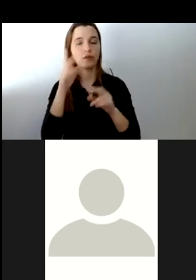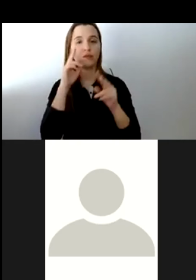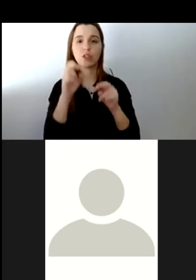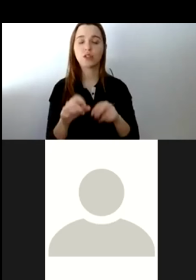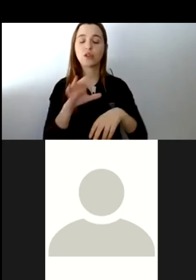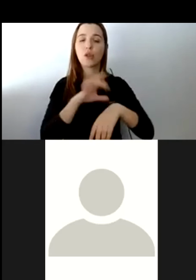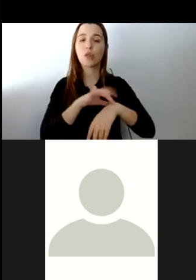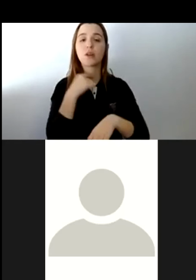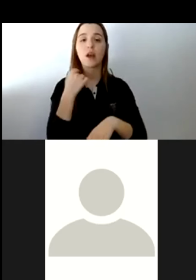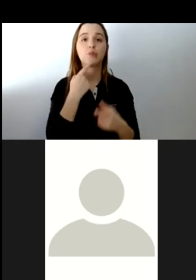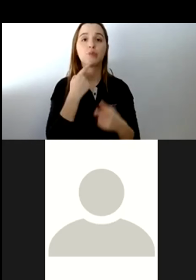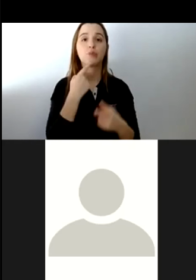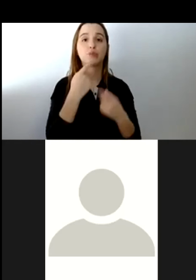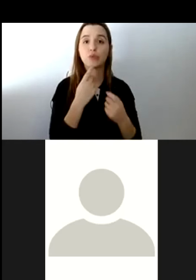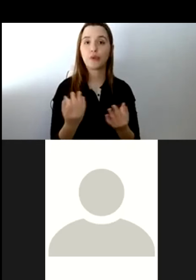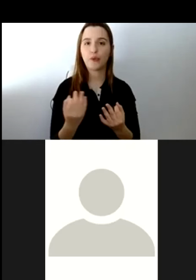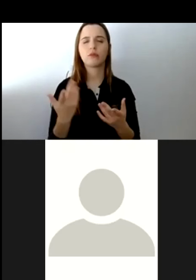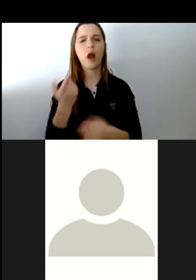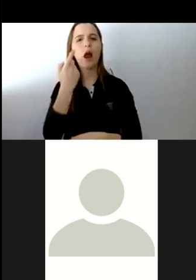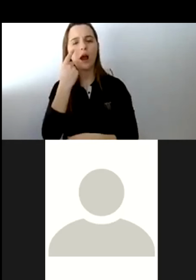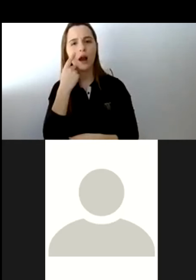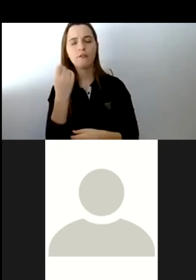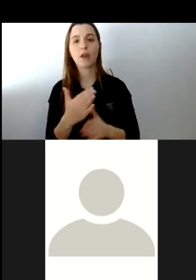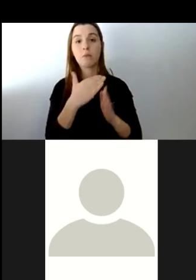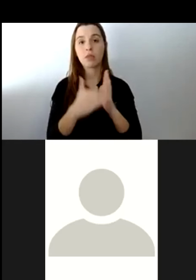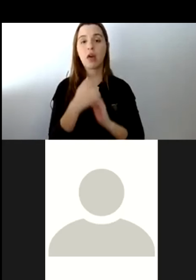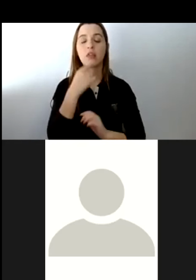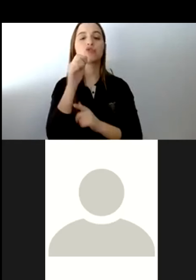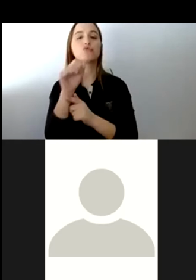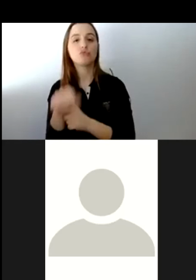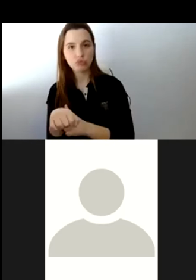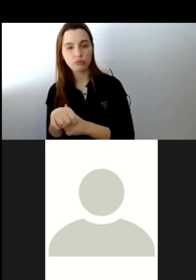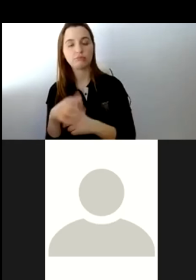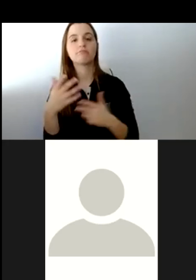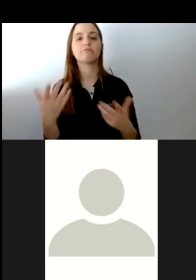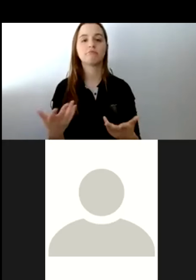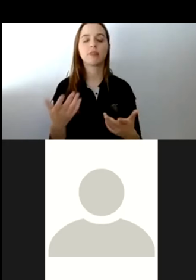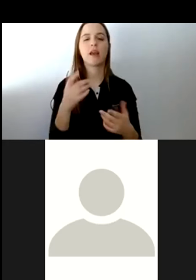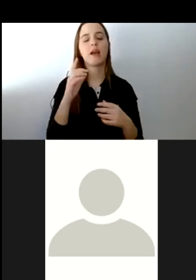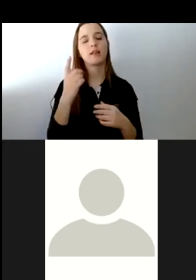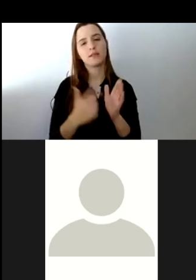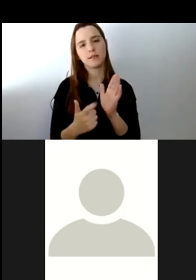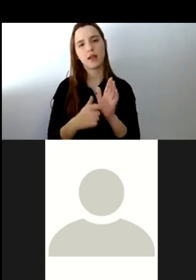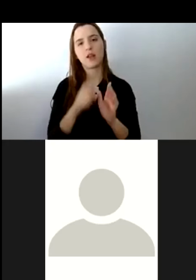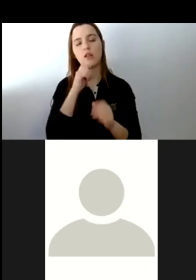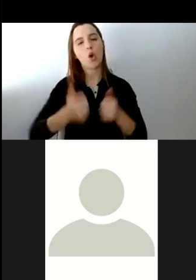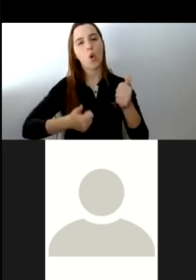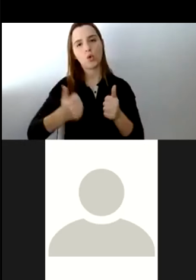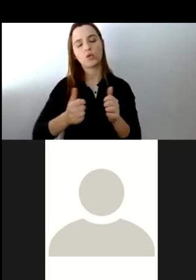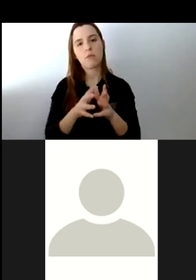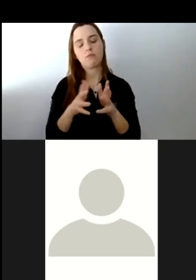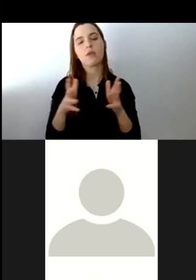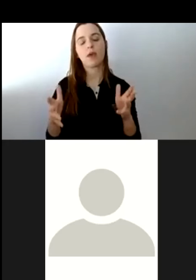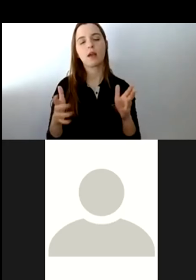E verificou-se que, apesar de em metade dos casos a resposta ser afirmativa, é necessário aumentar a existência destes concursos,